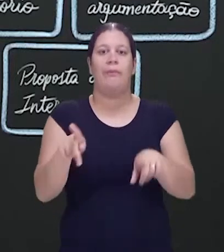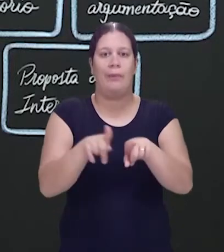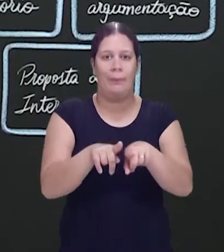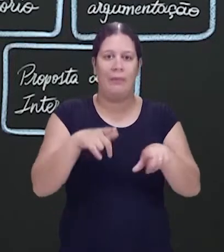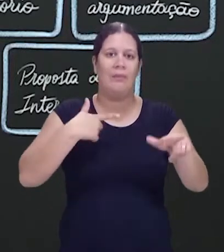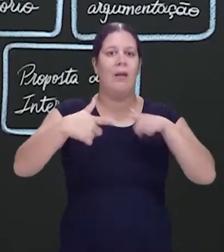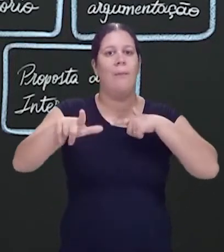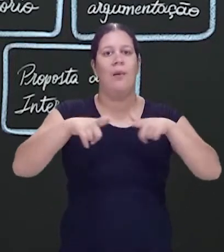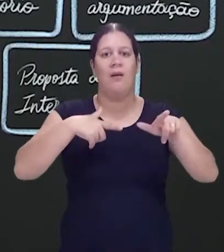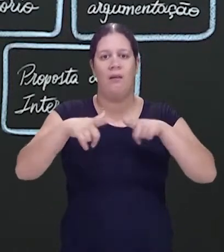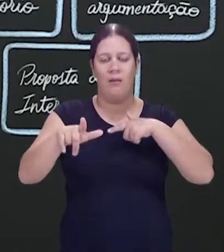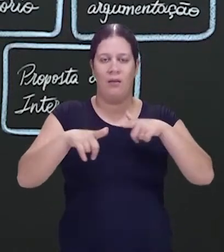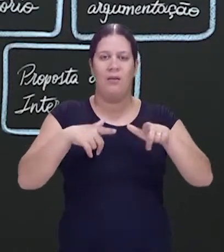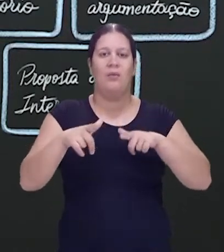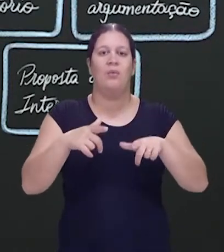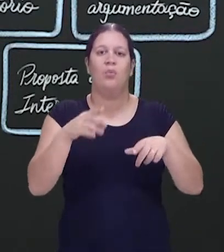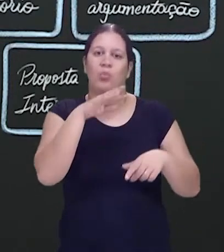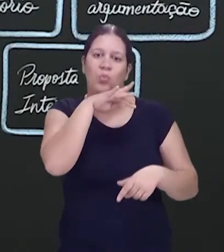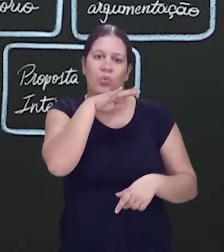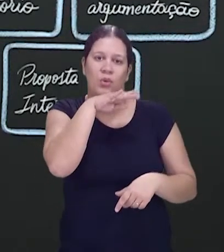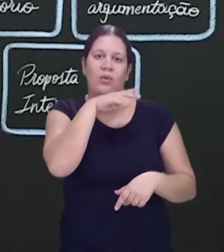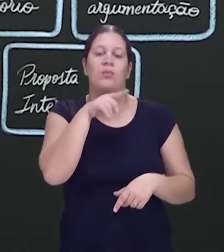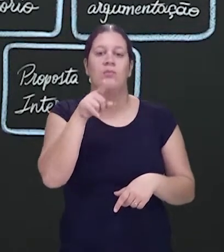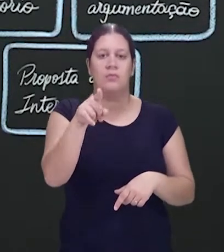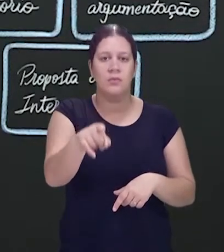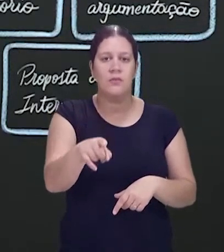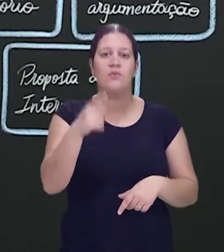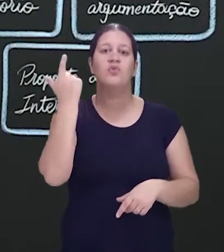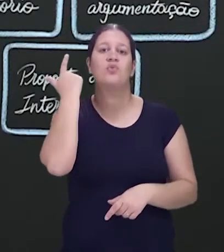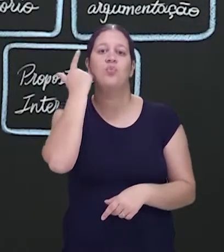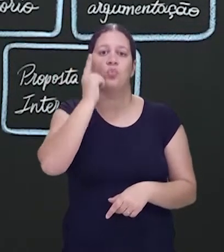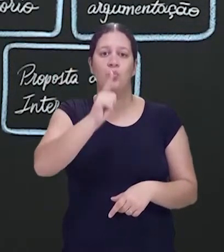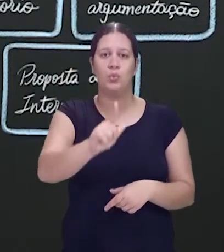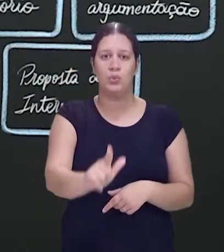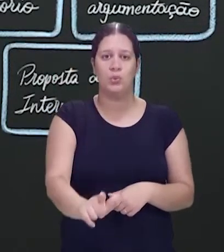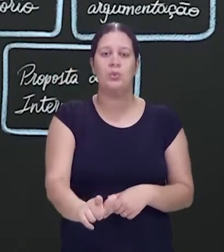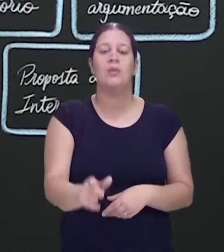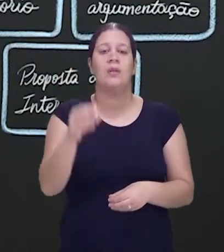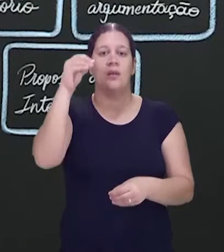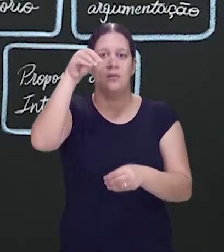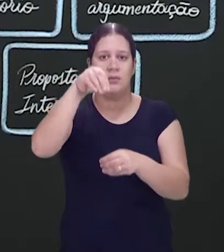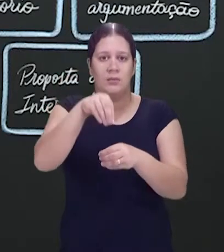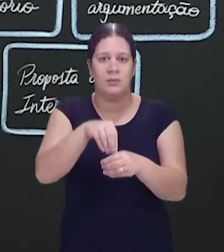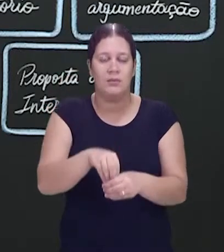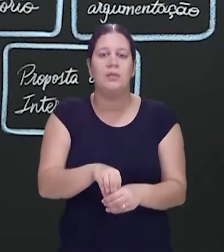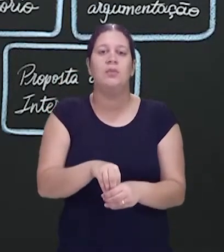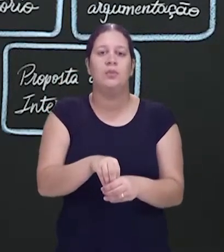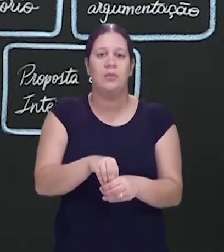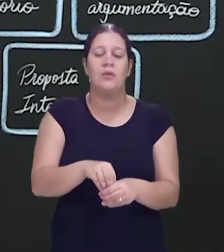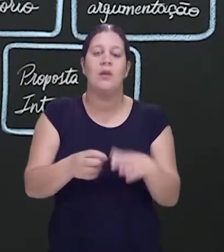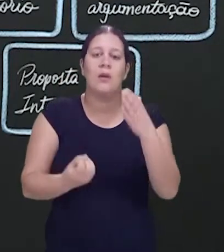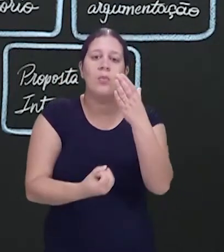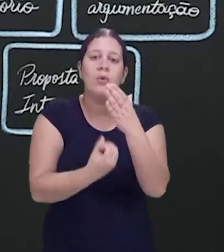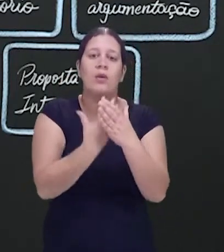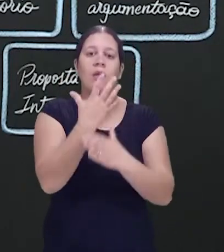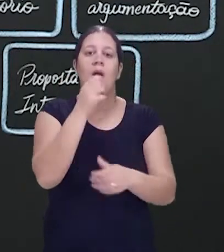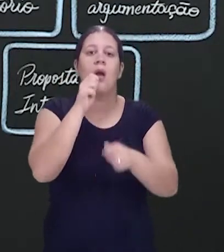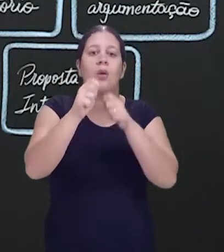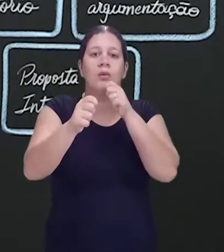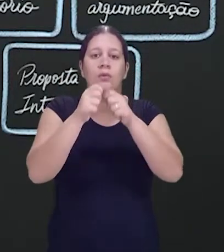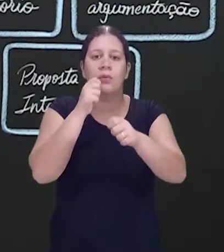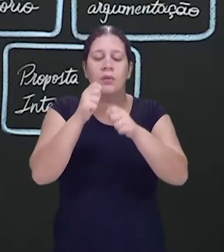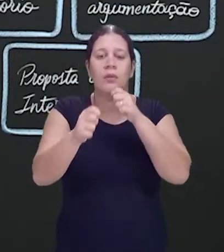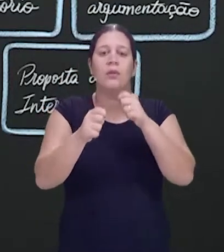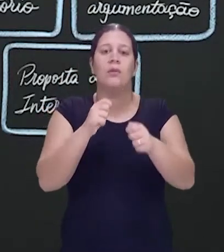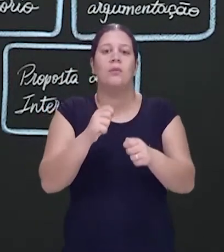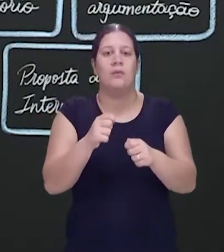condições de trabalho desse profissional, você vai conseguir, dentro dessa perspectiva, criar